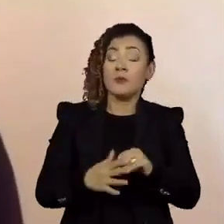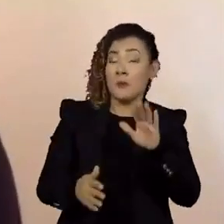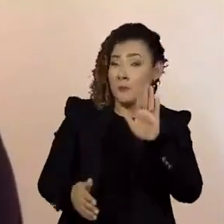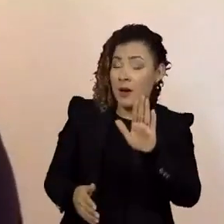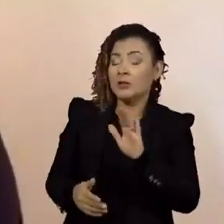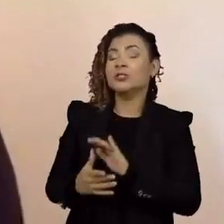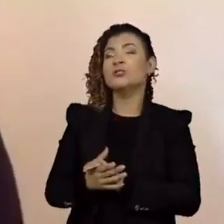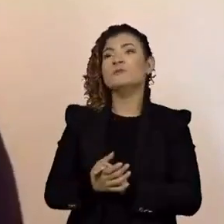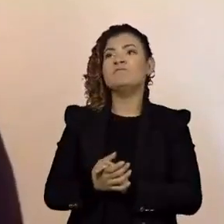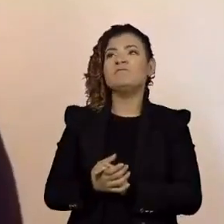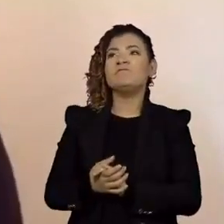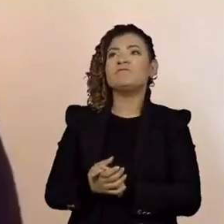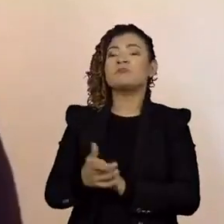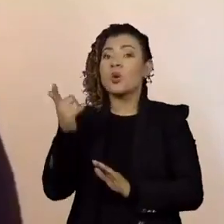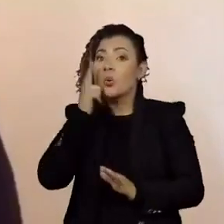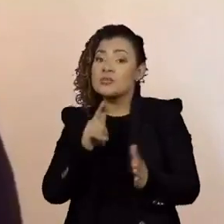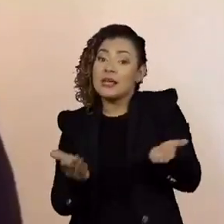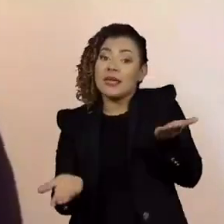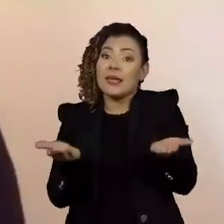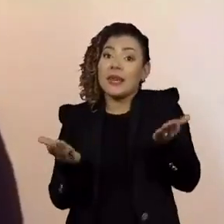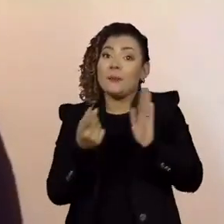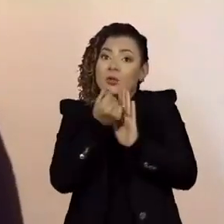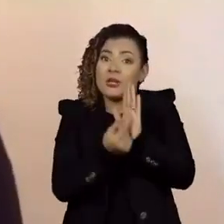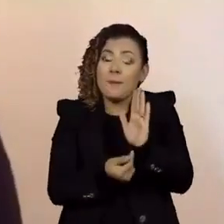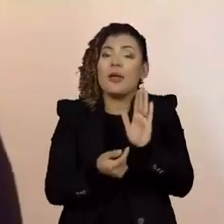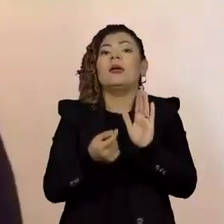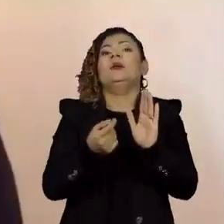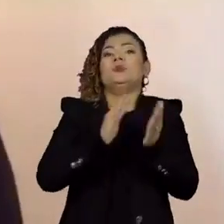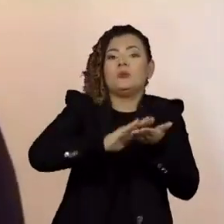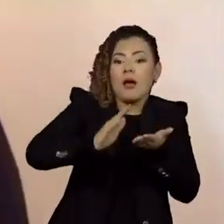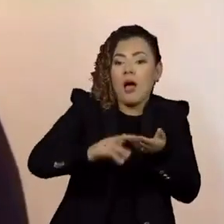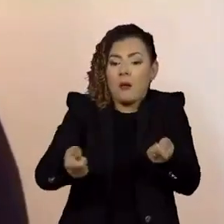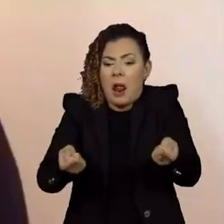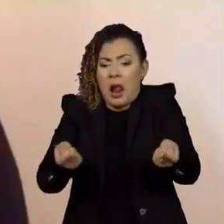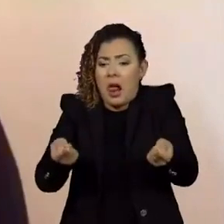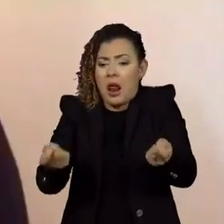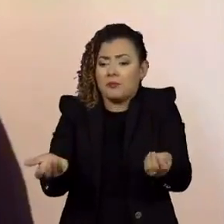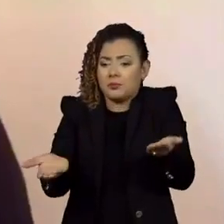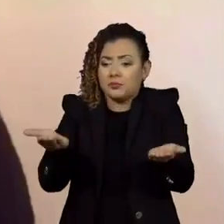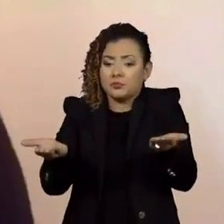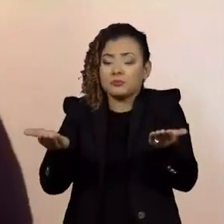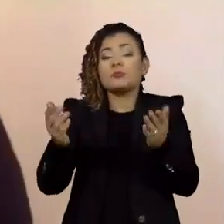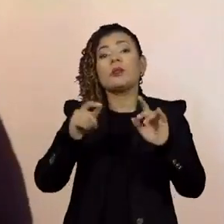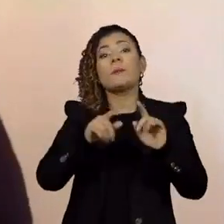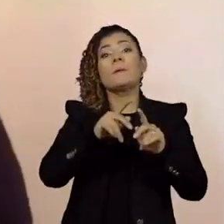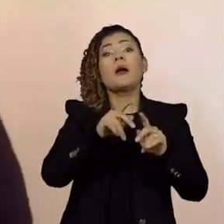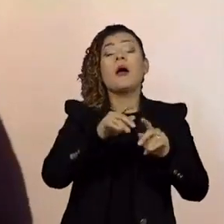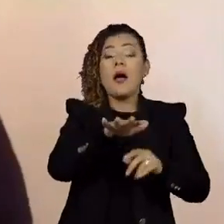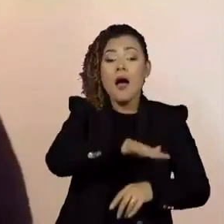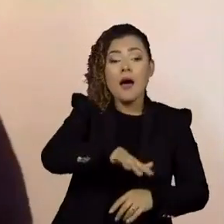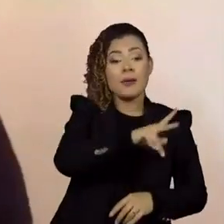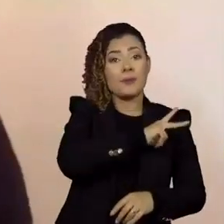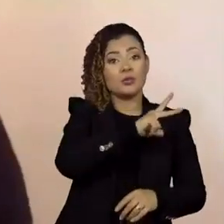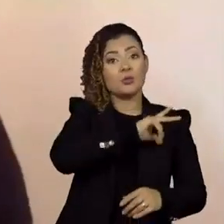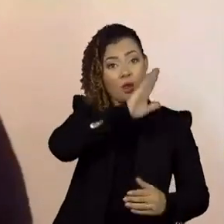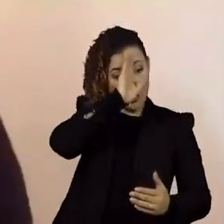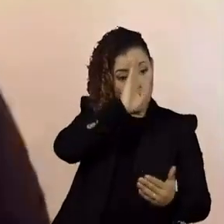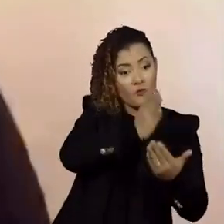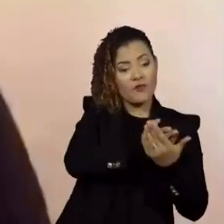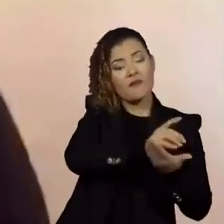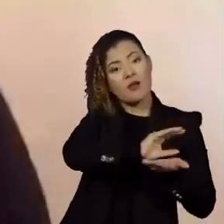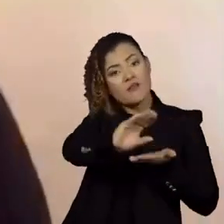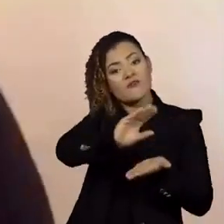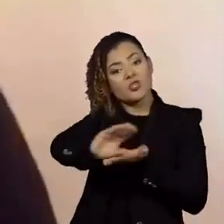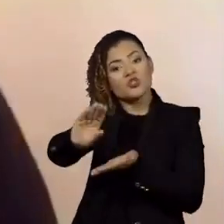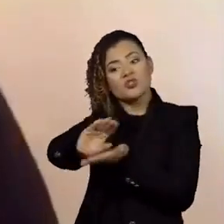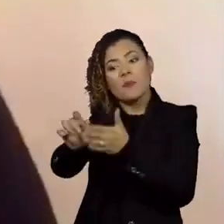haja redução do Estado, equilíbrio orçamentário, fiscal orçamentário, para que a confiança do setor privado aumente, os investimentos